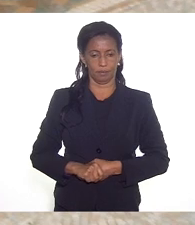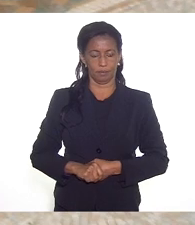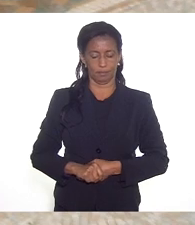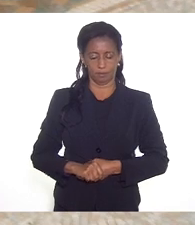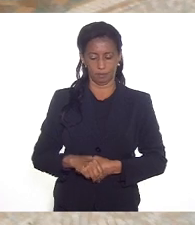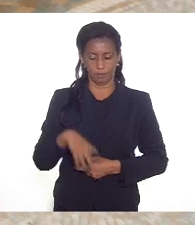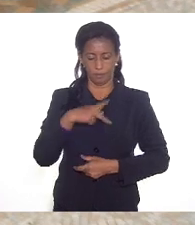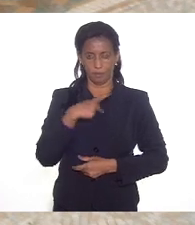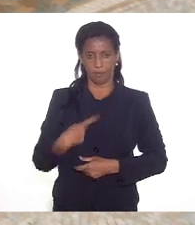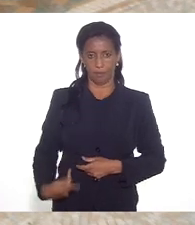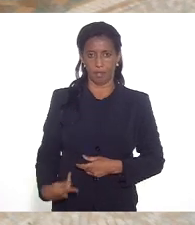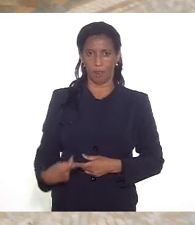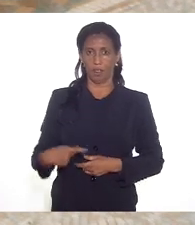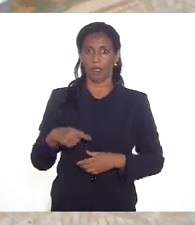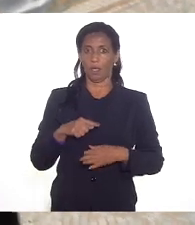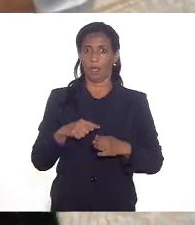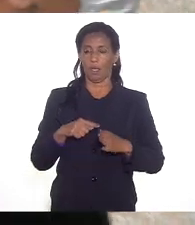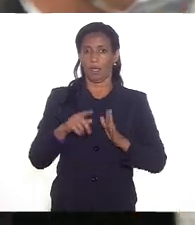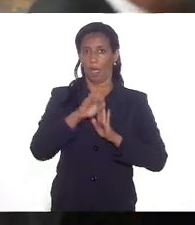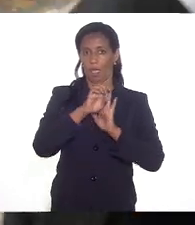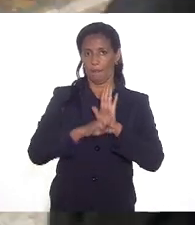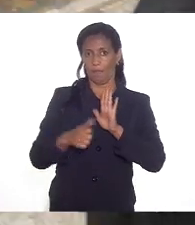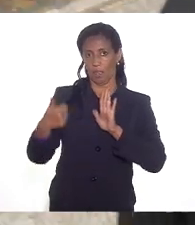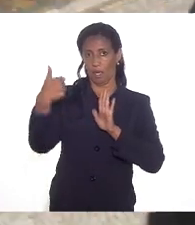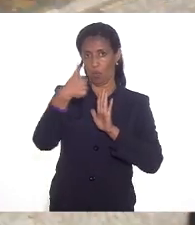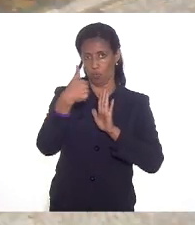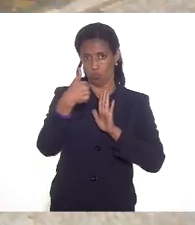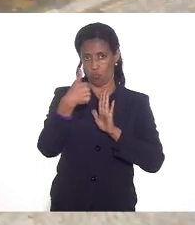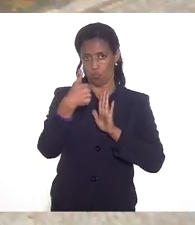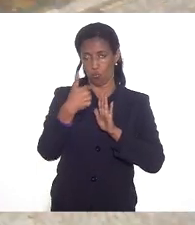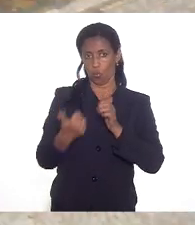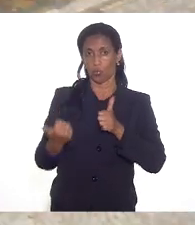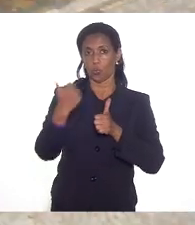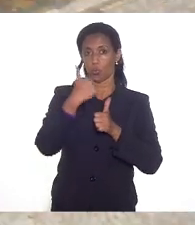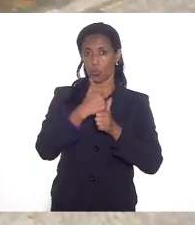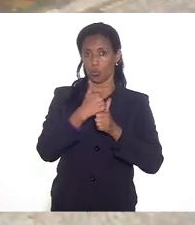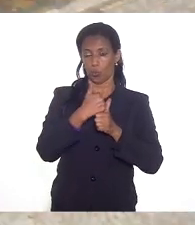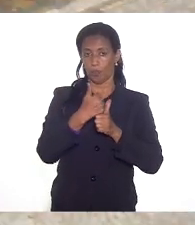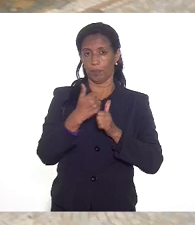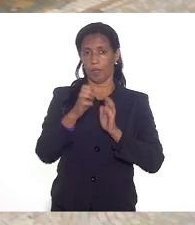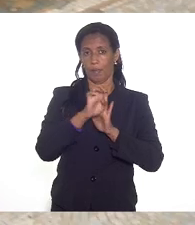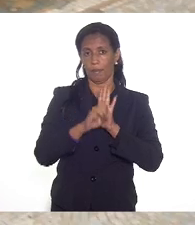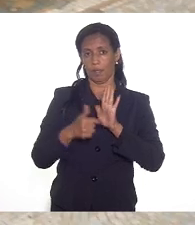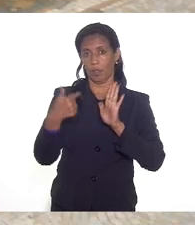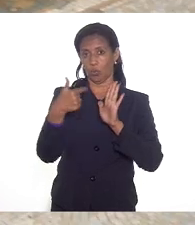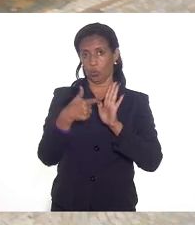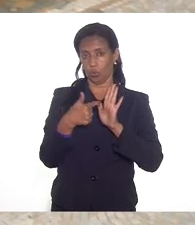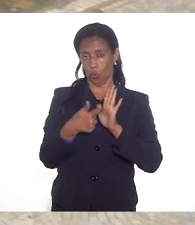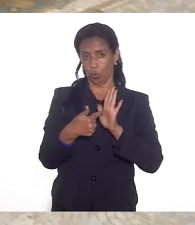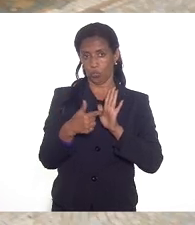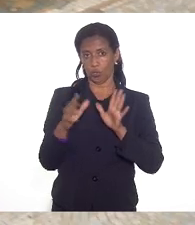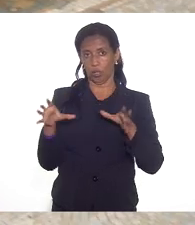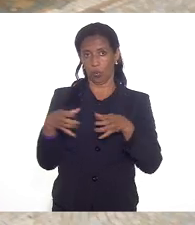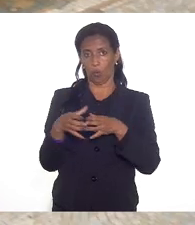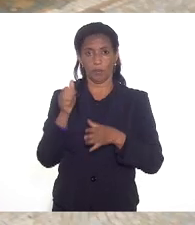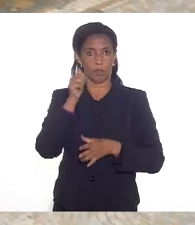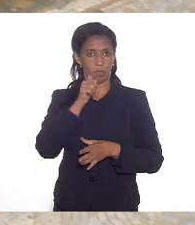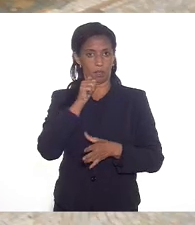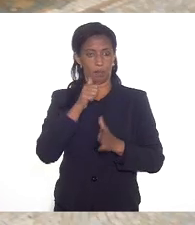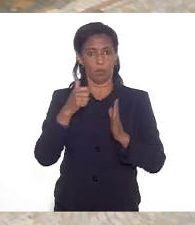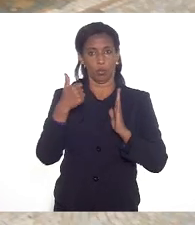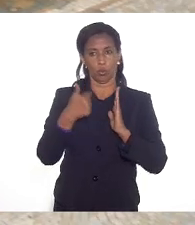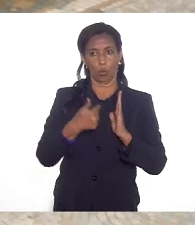o chão Presidente parecer favorável à emenda um favorável com subemenda colete nativas emendas dois da Comissão da mulher e